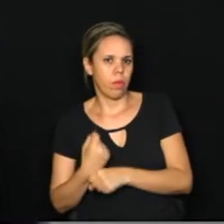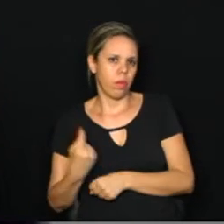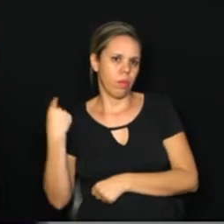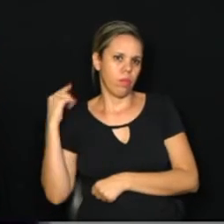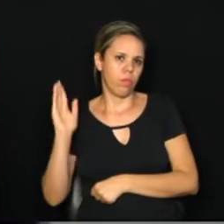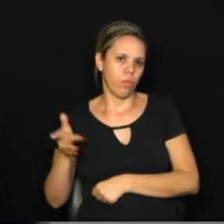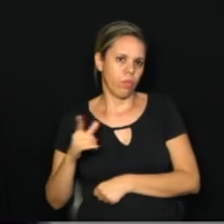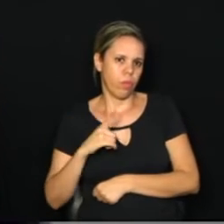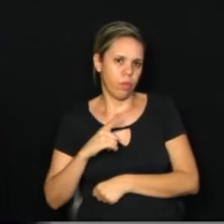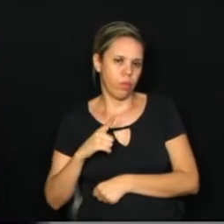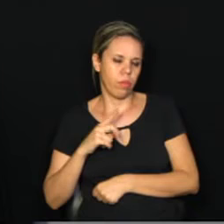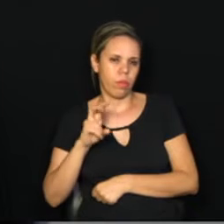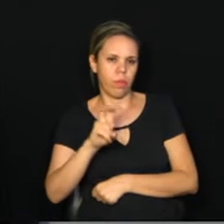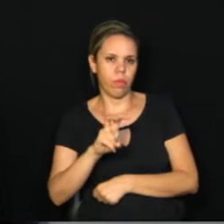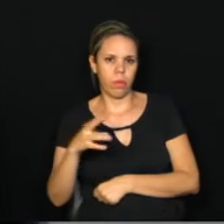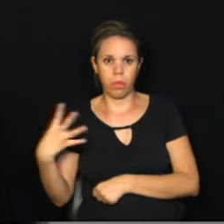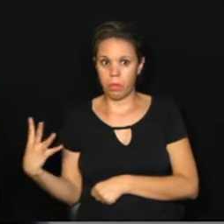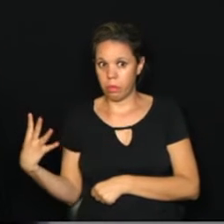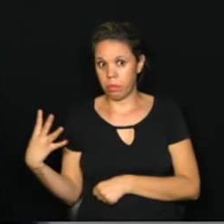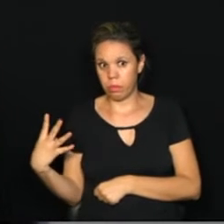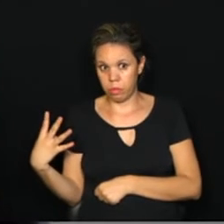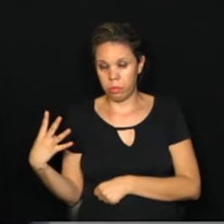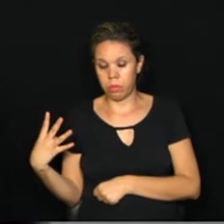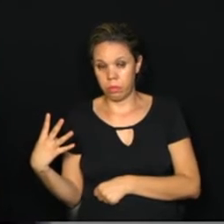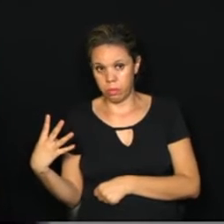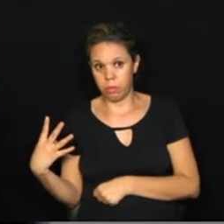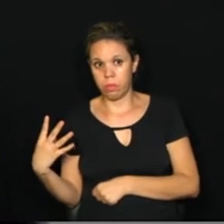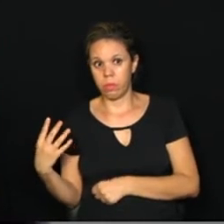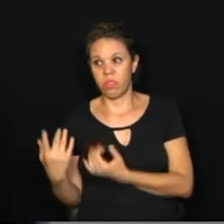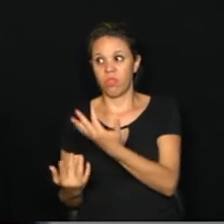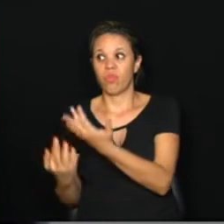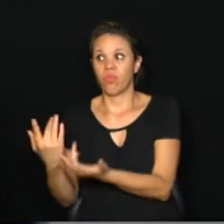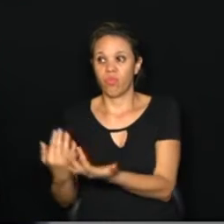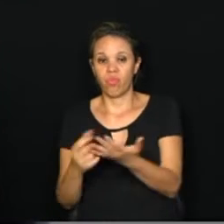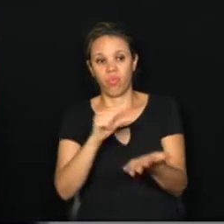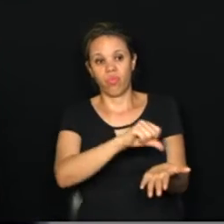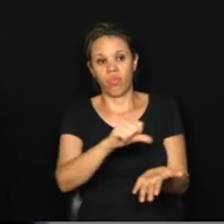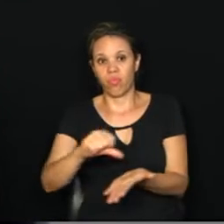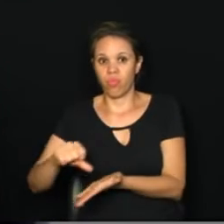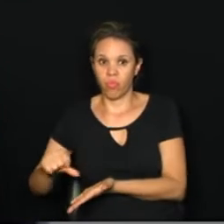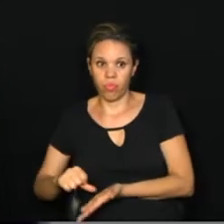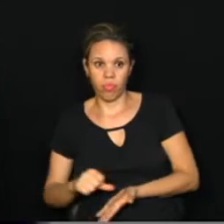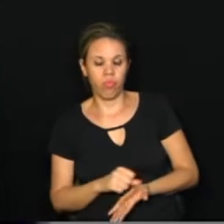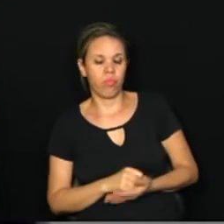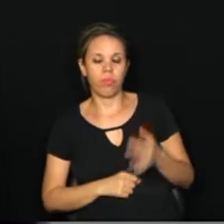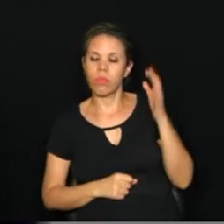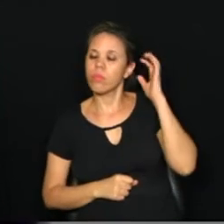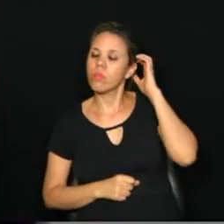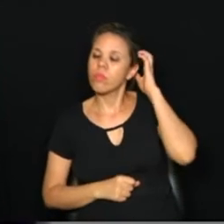nós já estávamos com 54, o índice de focos, enquanto que esse